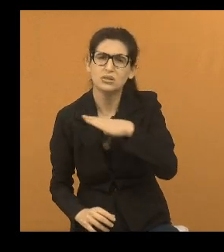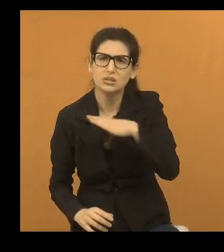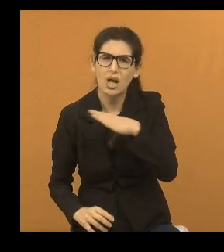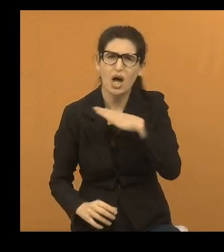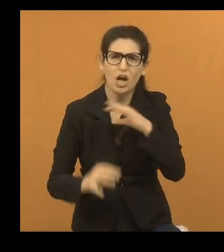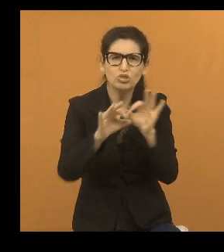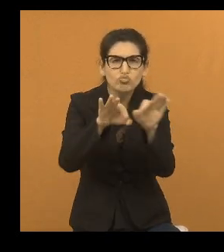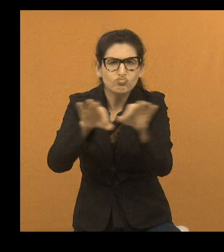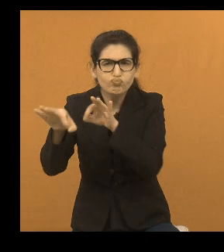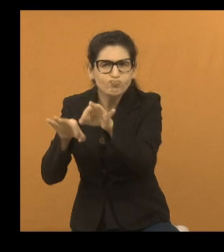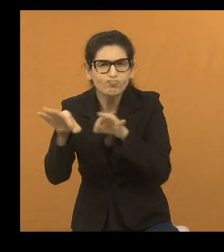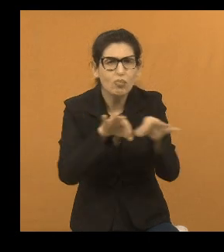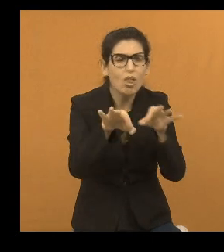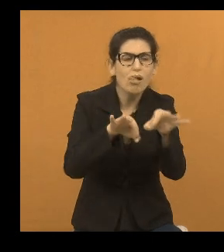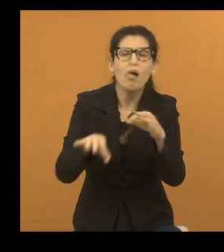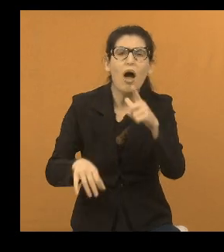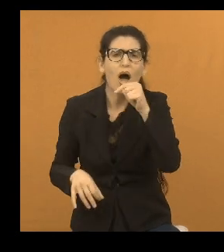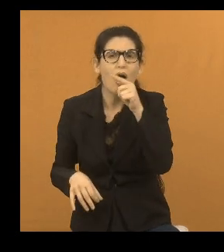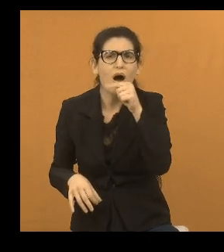tem uma